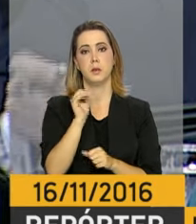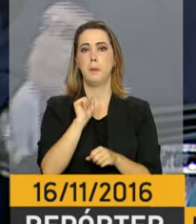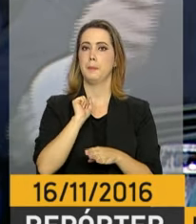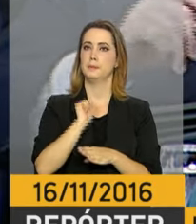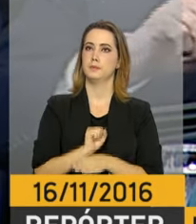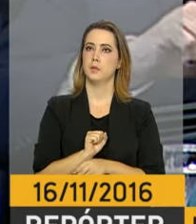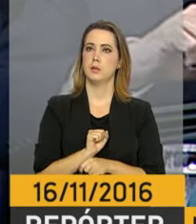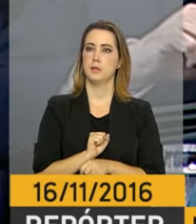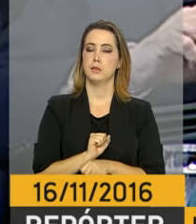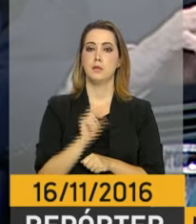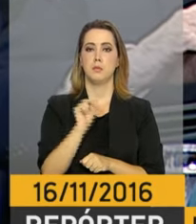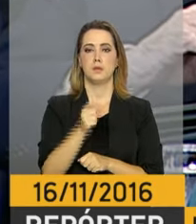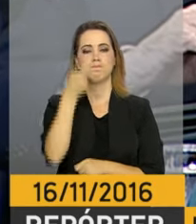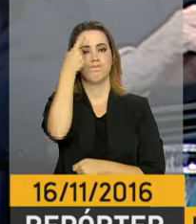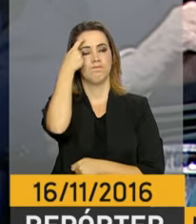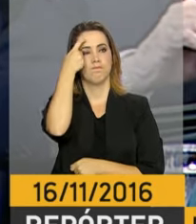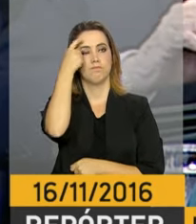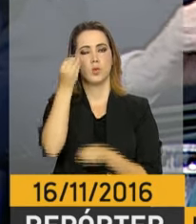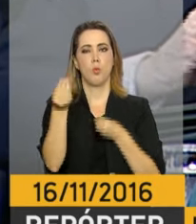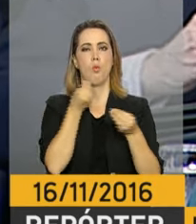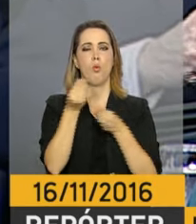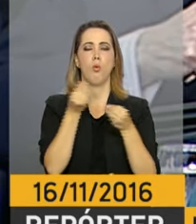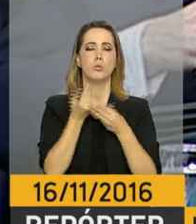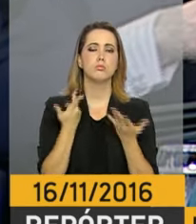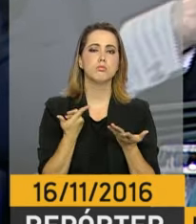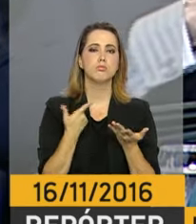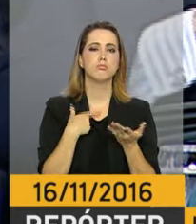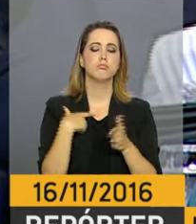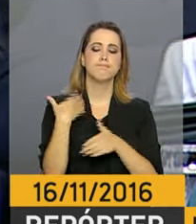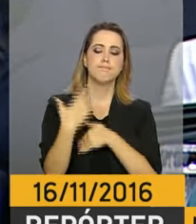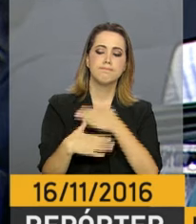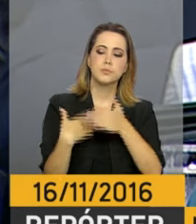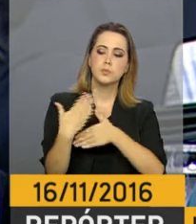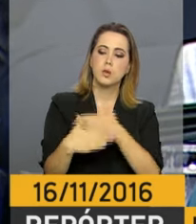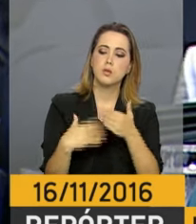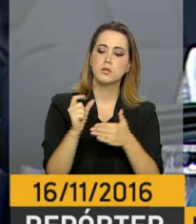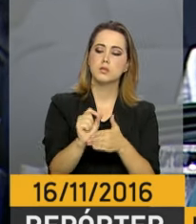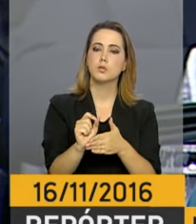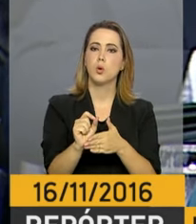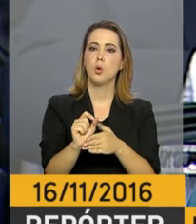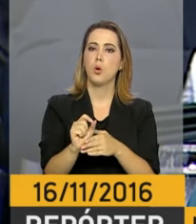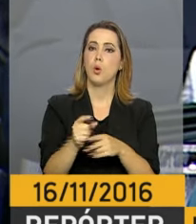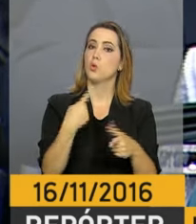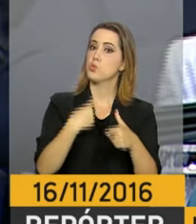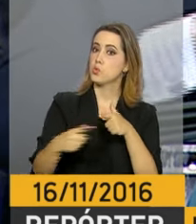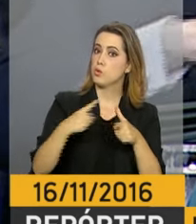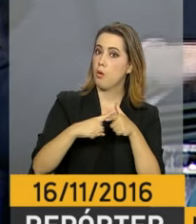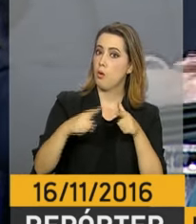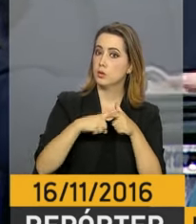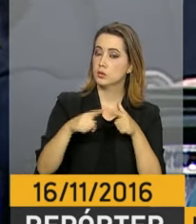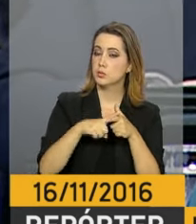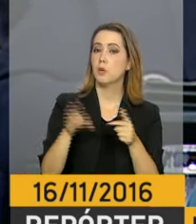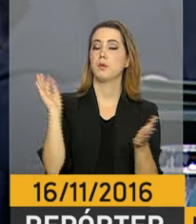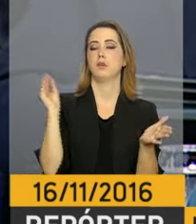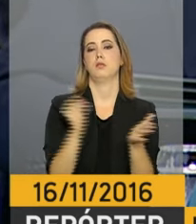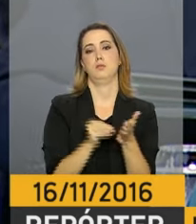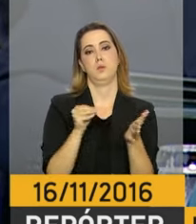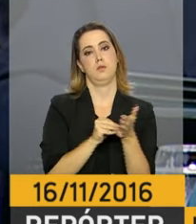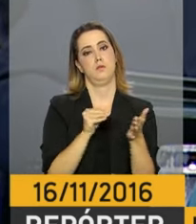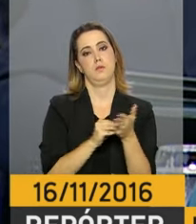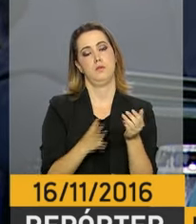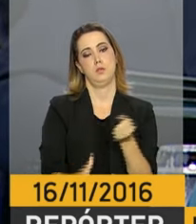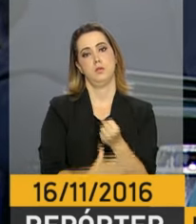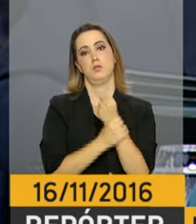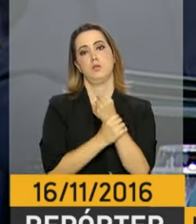e refletir eh como se estruturam e se desenvolvem as ameaças de insegurança com que